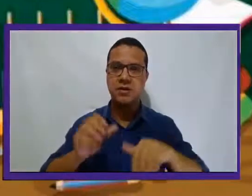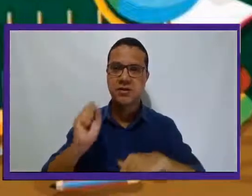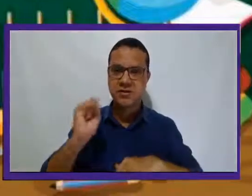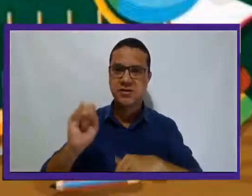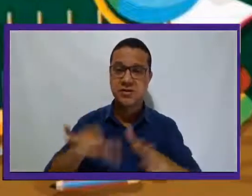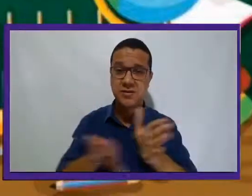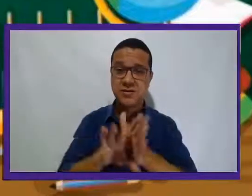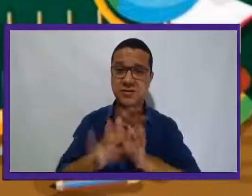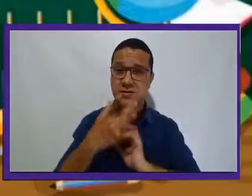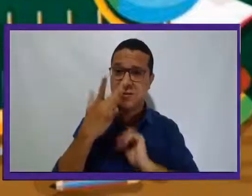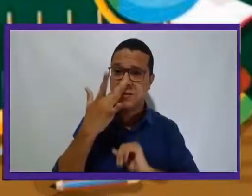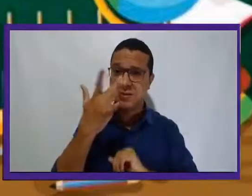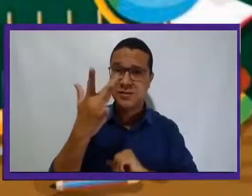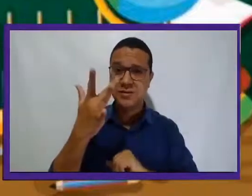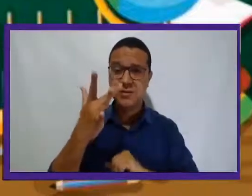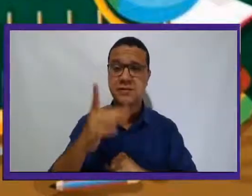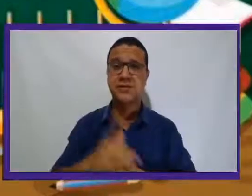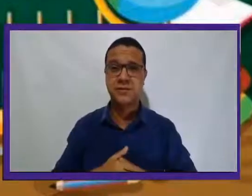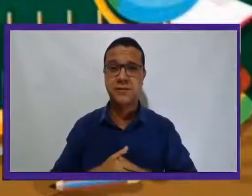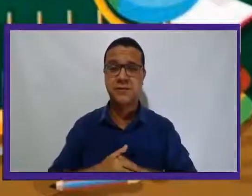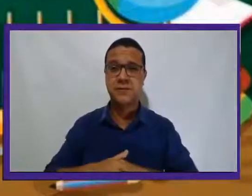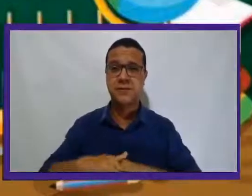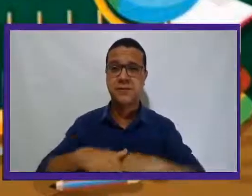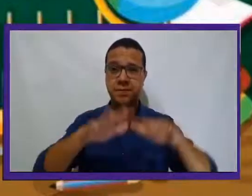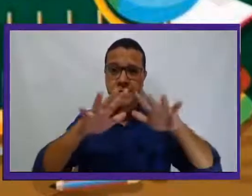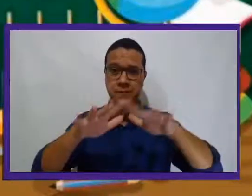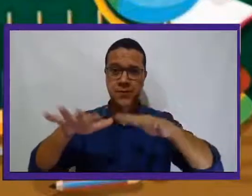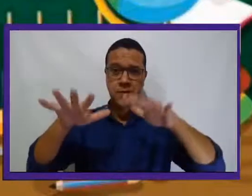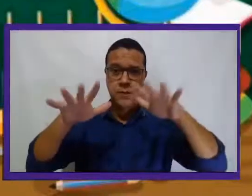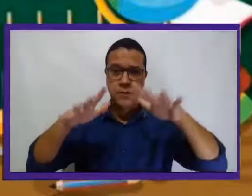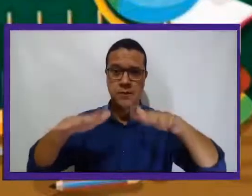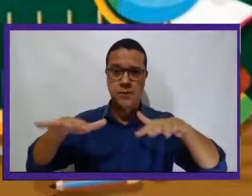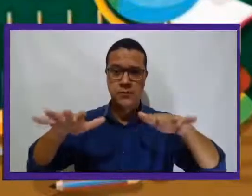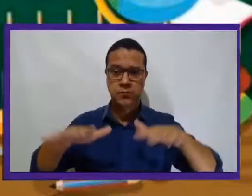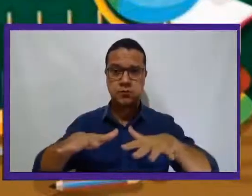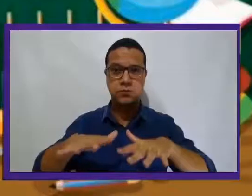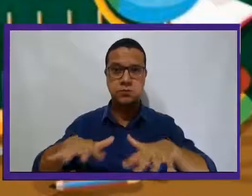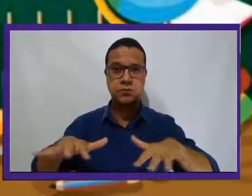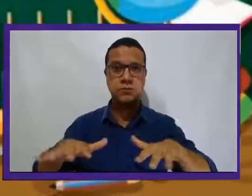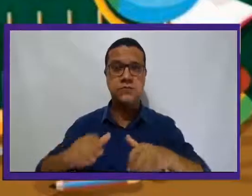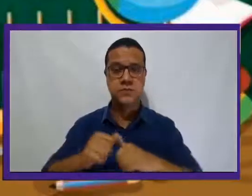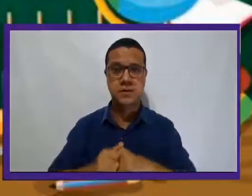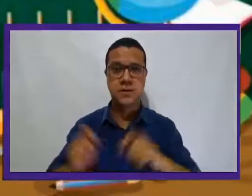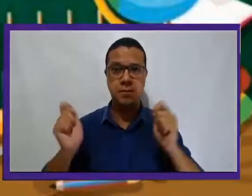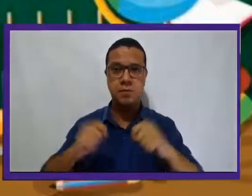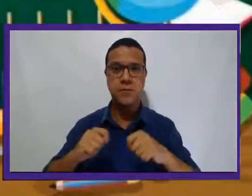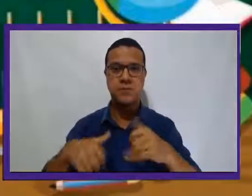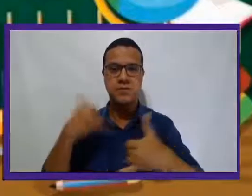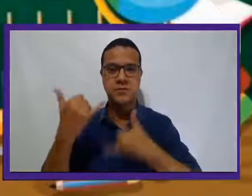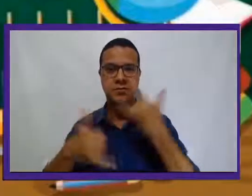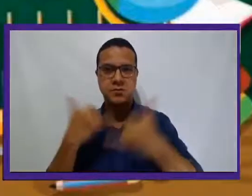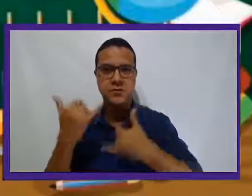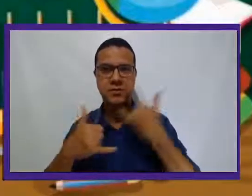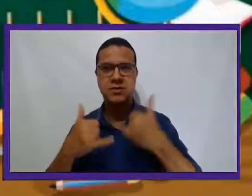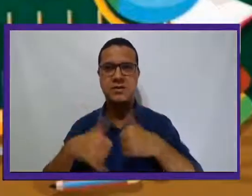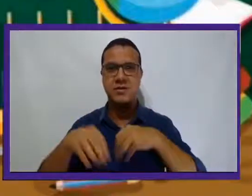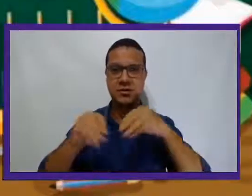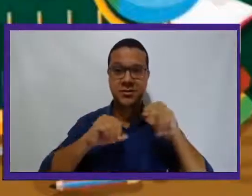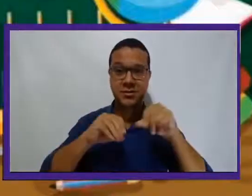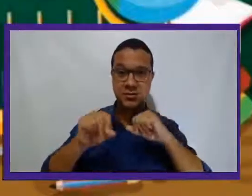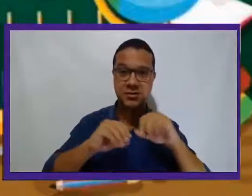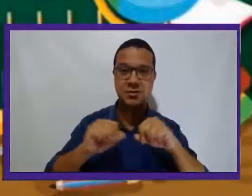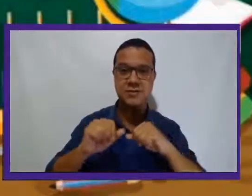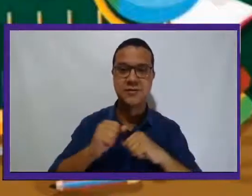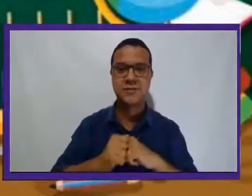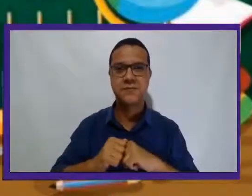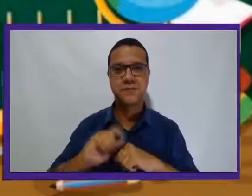se você chegou bem cedinho Lá na praia A maré está seca Você pode brincar ali Naquela faixa de areia enorme Quando